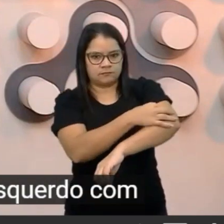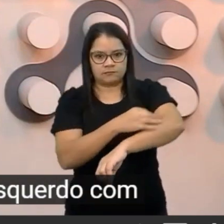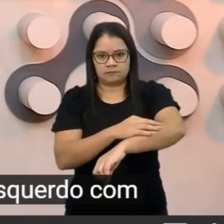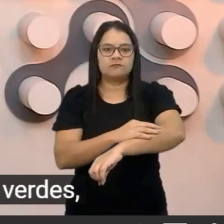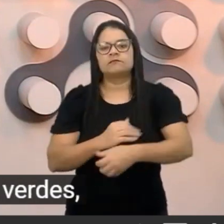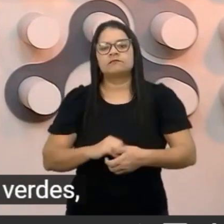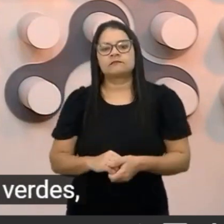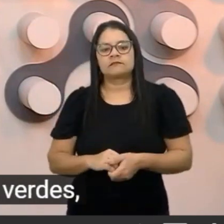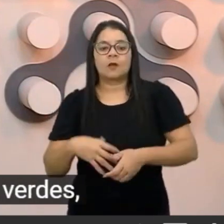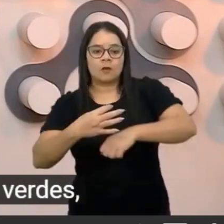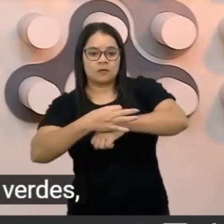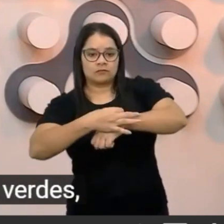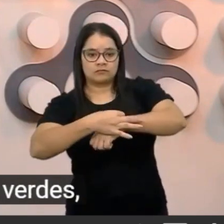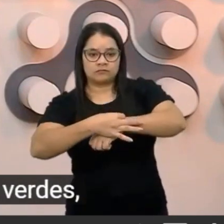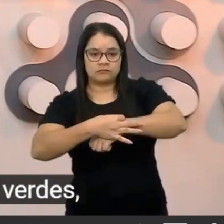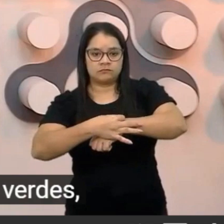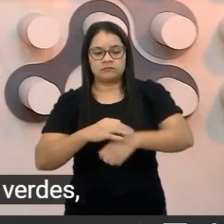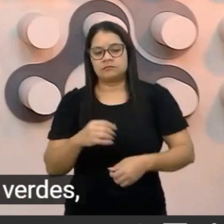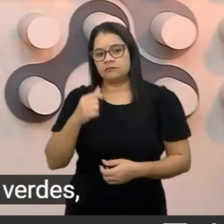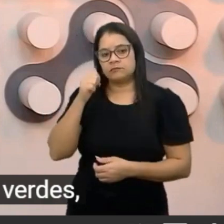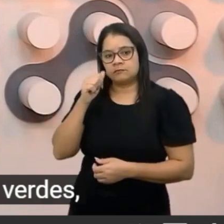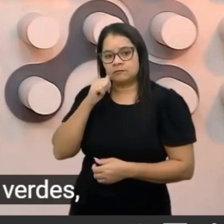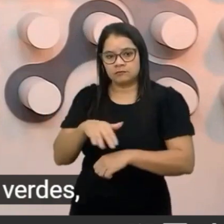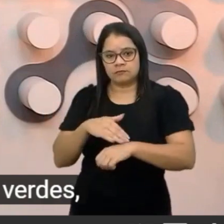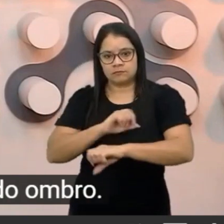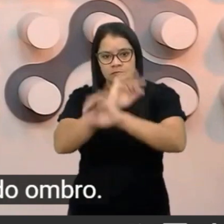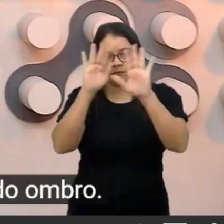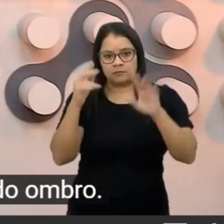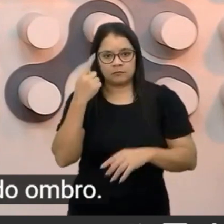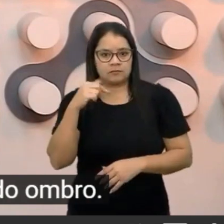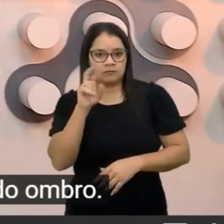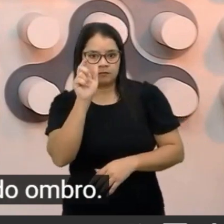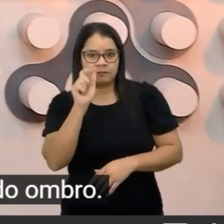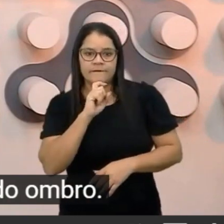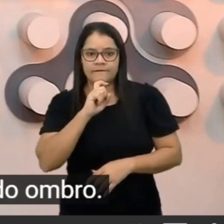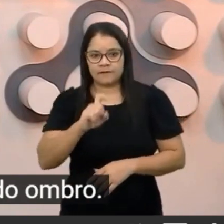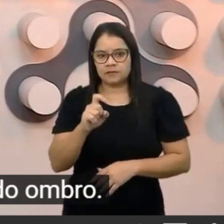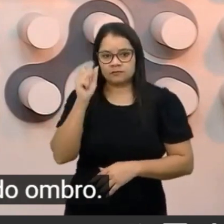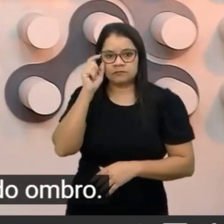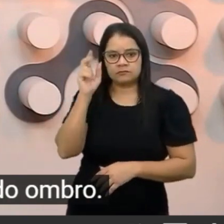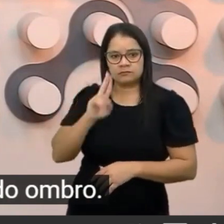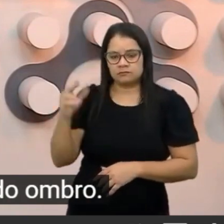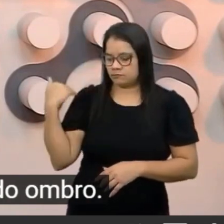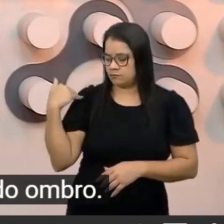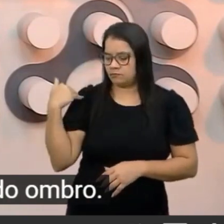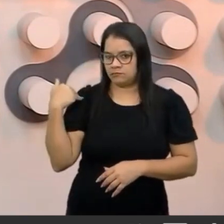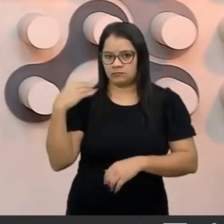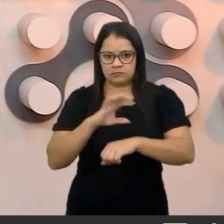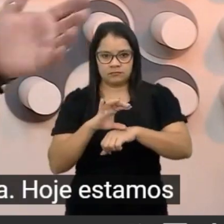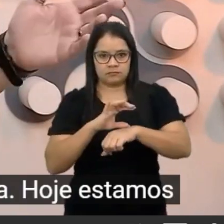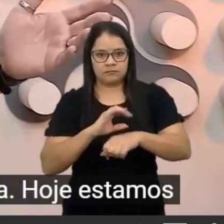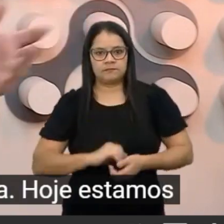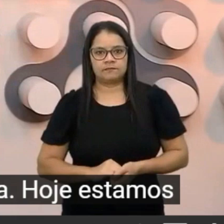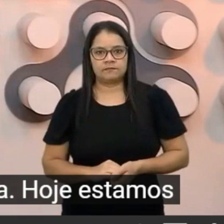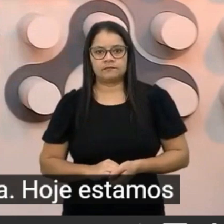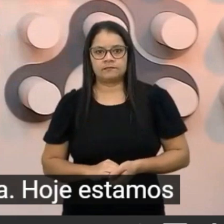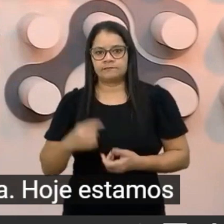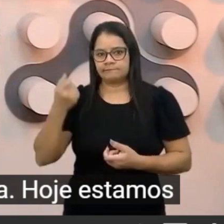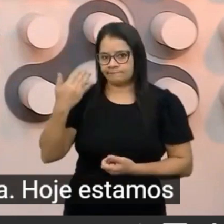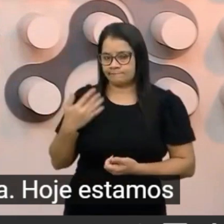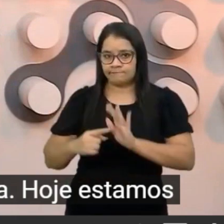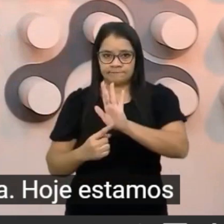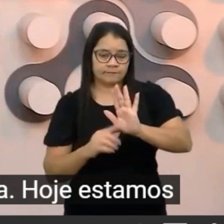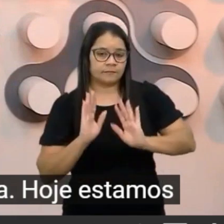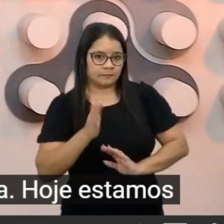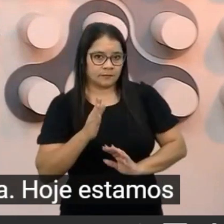braço esquerdo aí com relógio, tá? Sou uma mulher de pele clara, tenho olhos verdes, uso óculos, cabelo castanho um pouquinho para baixo do ombro. Bom, feitas as